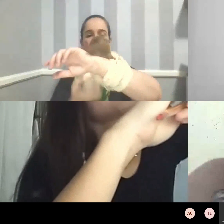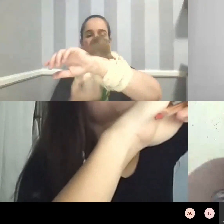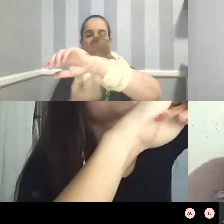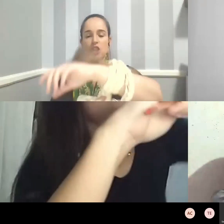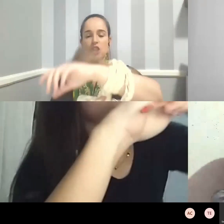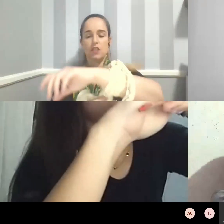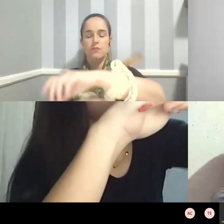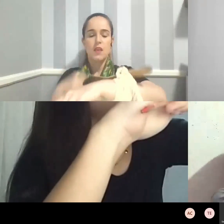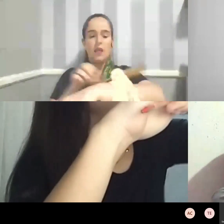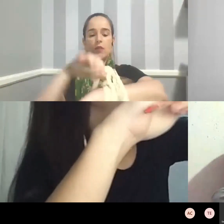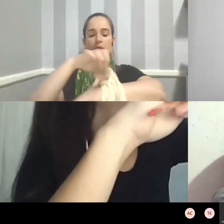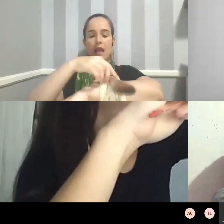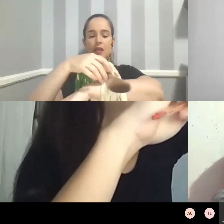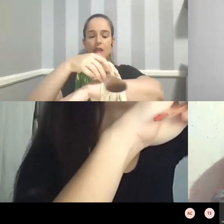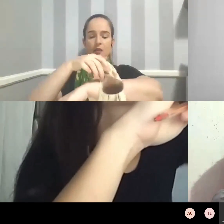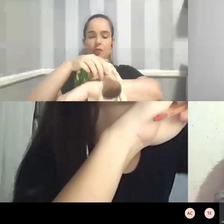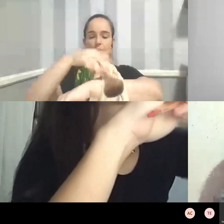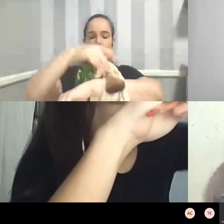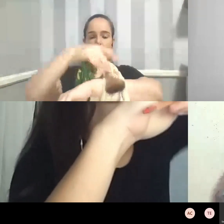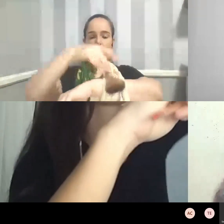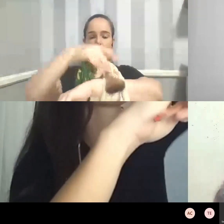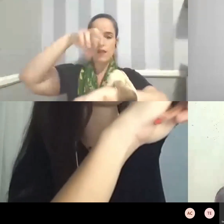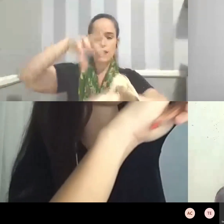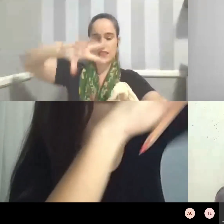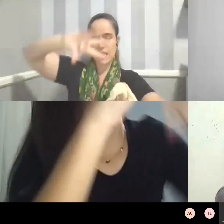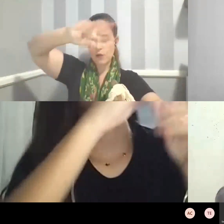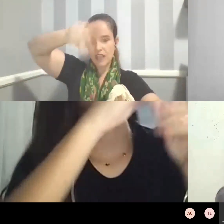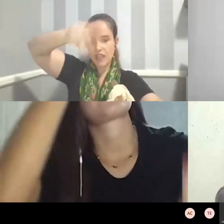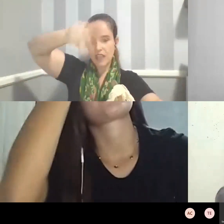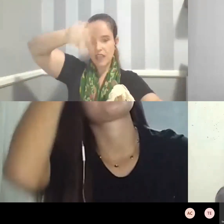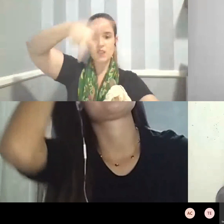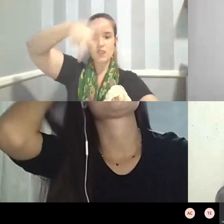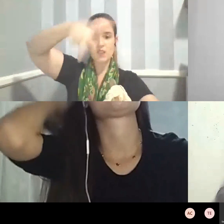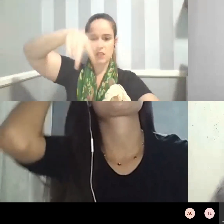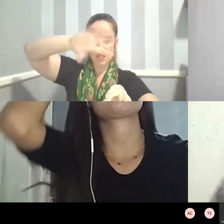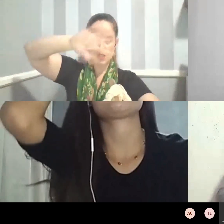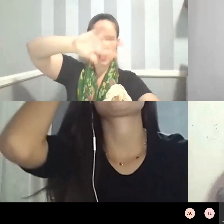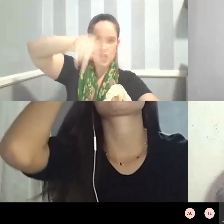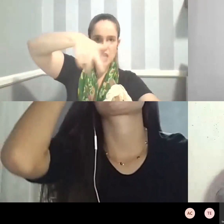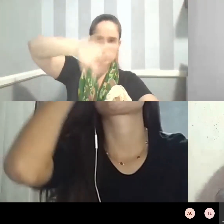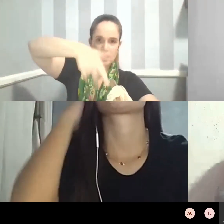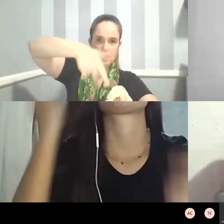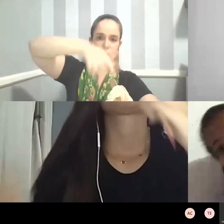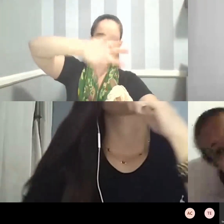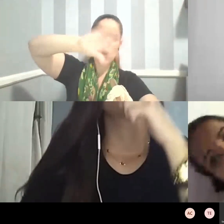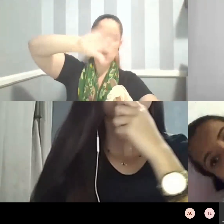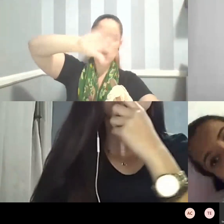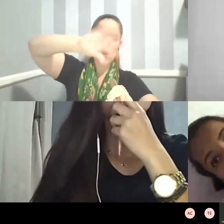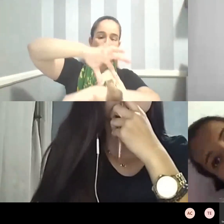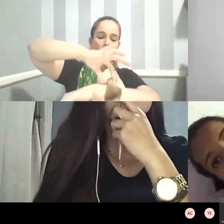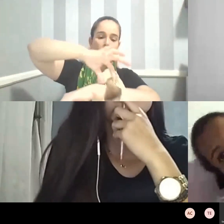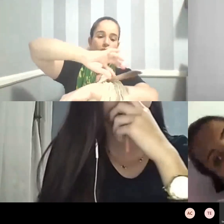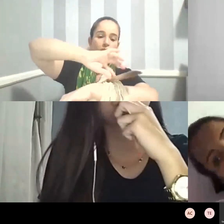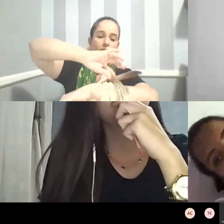torniquete, amarrei, prendi. Deu 10 a 15 minutos. O que eu vou fazer? Eu não dei várias voltas nesse torniquete?